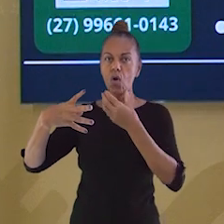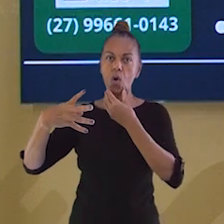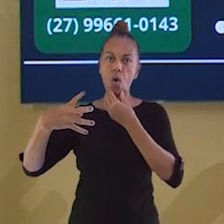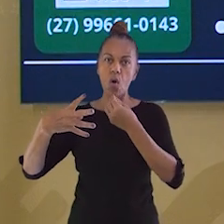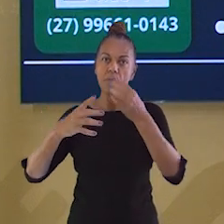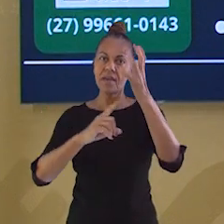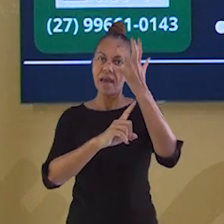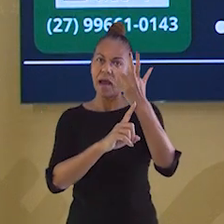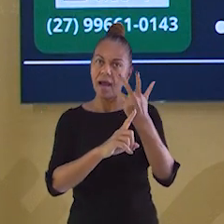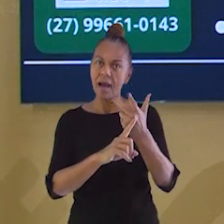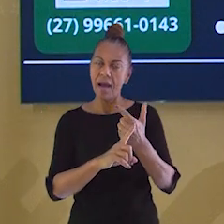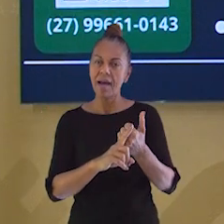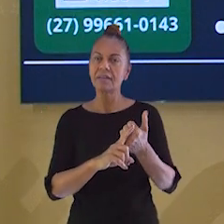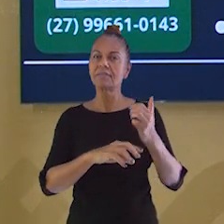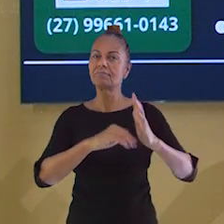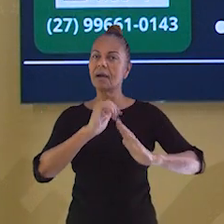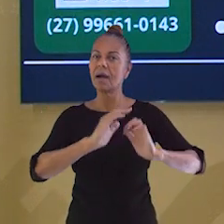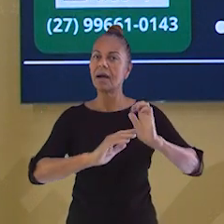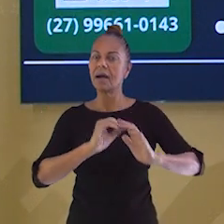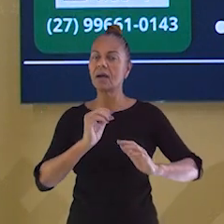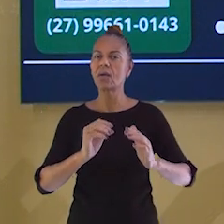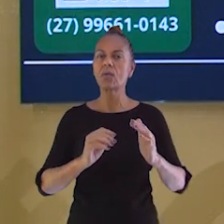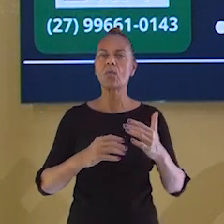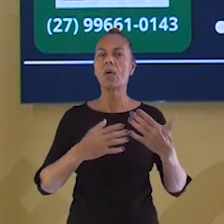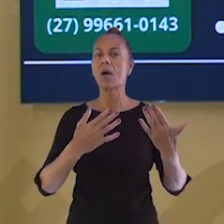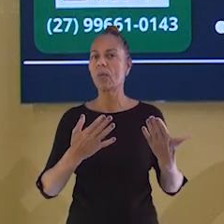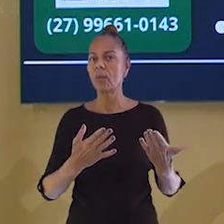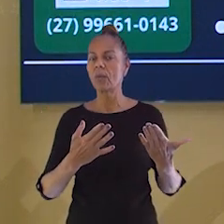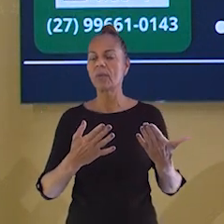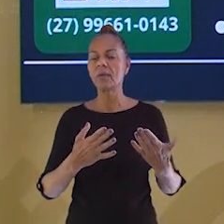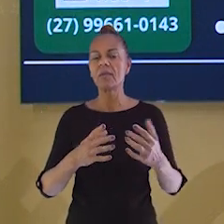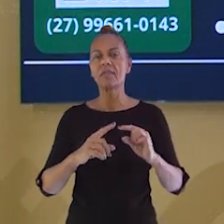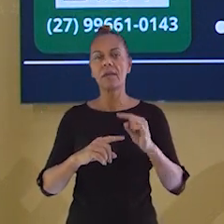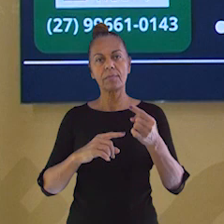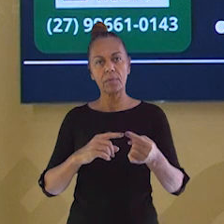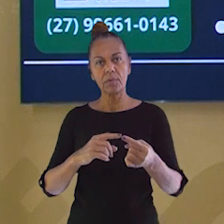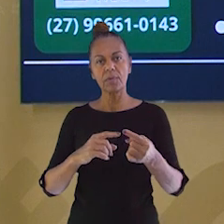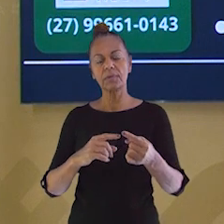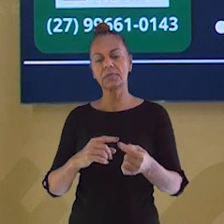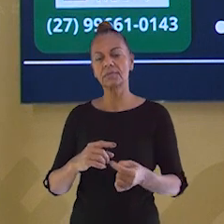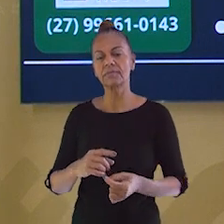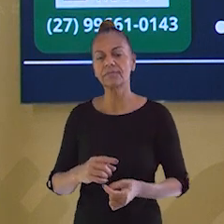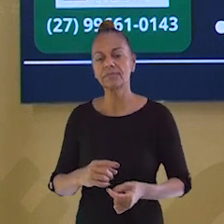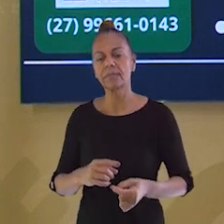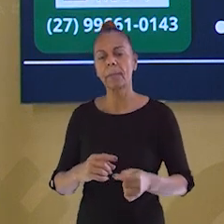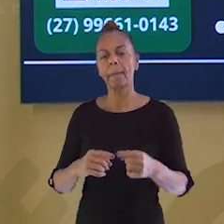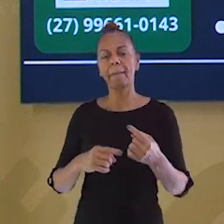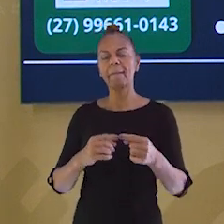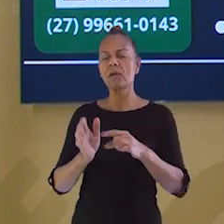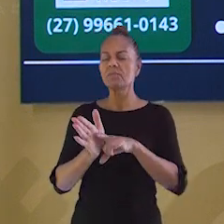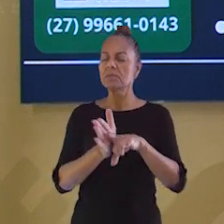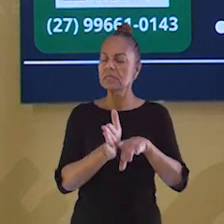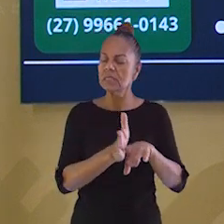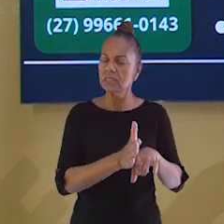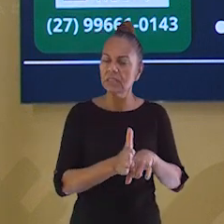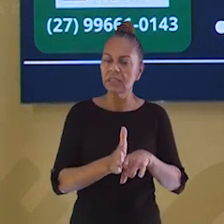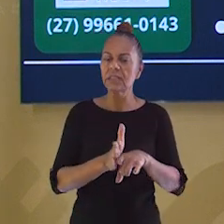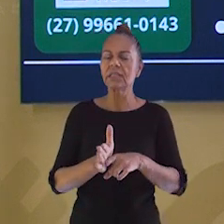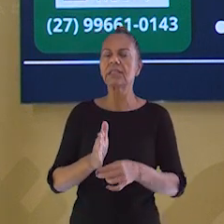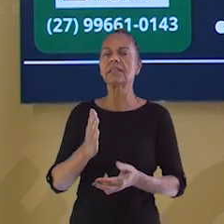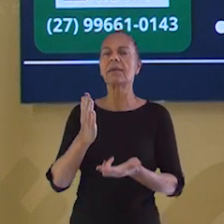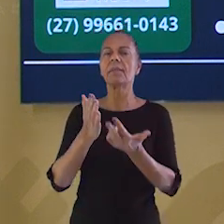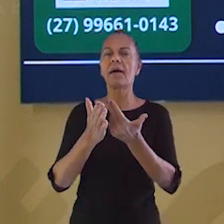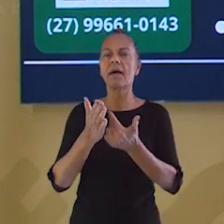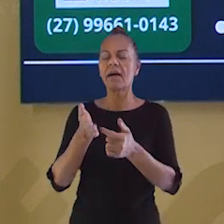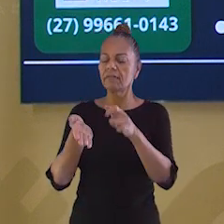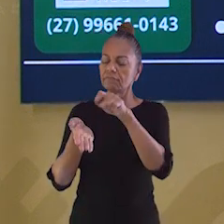desse artista, lê sobre ela e escreve um pouquinho sobre o que você leu, certo? Assim vocês vão conhecer